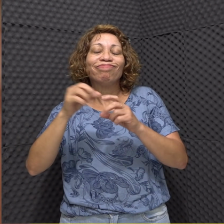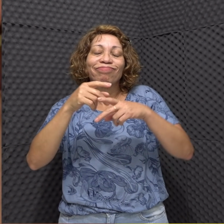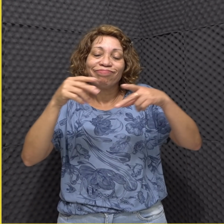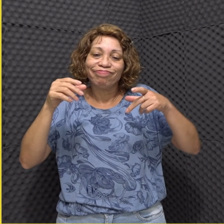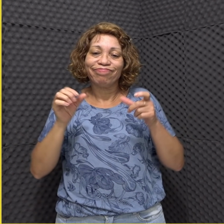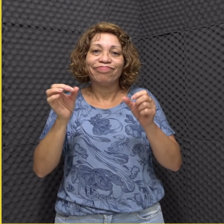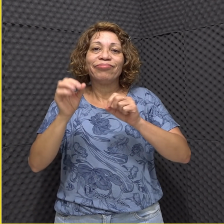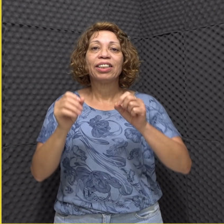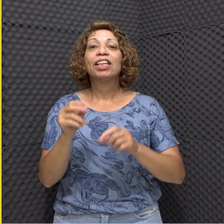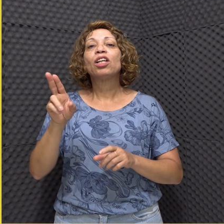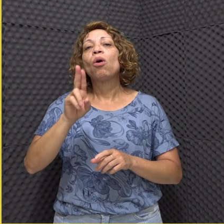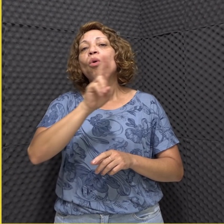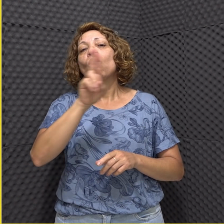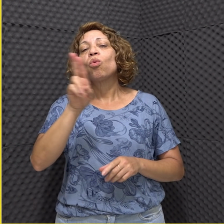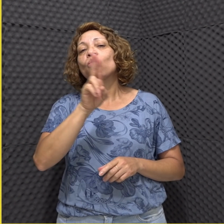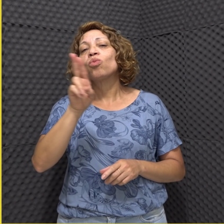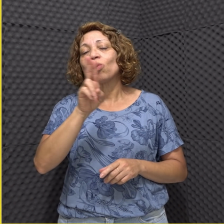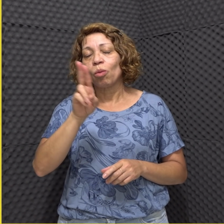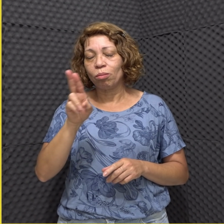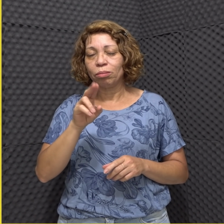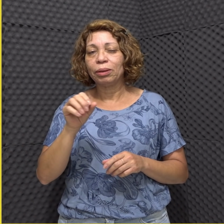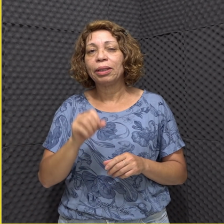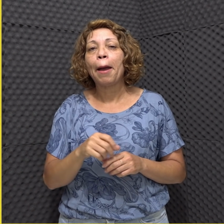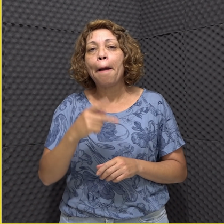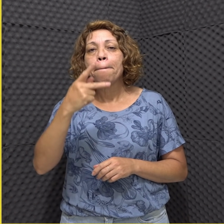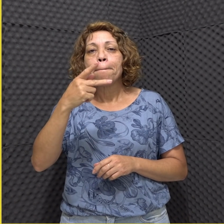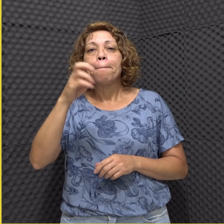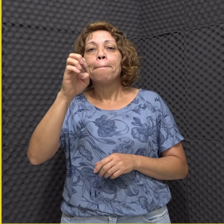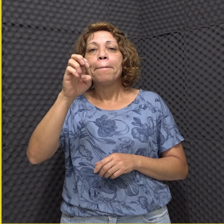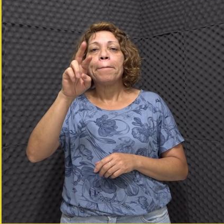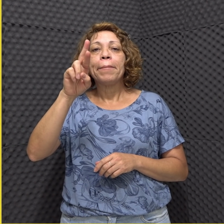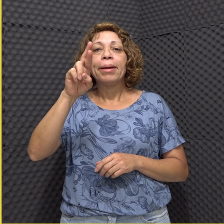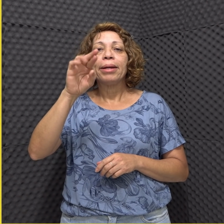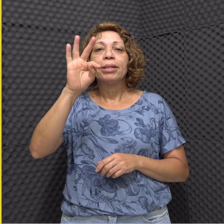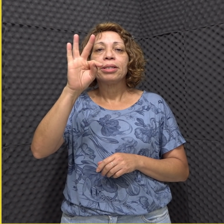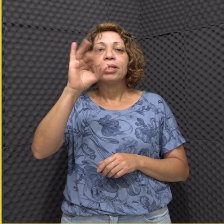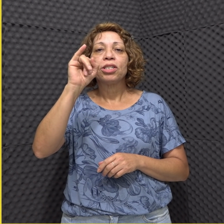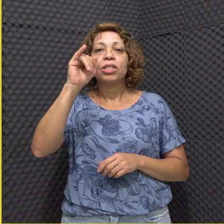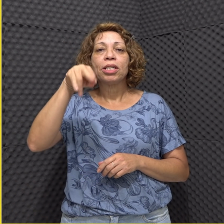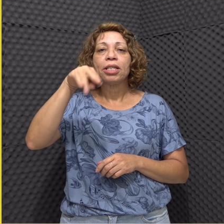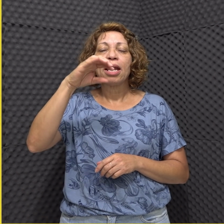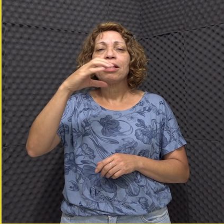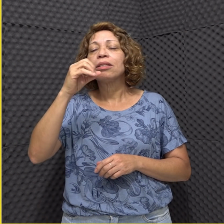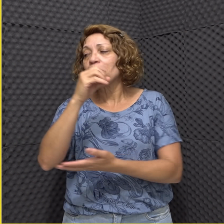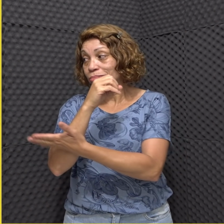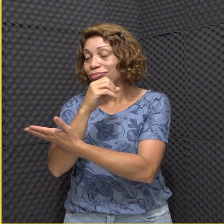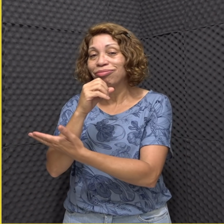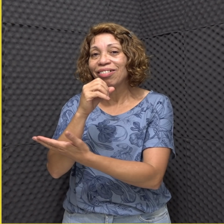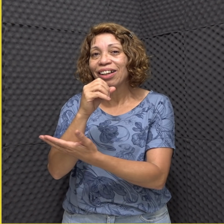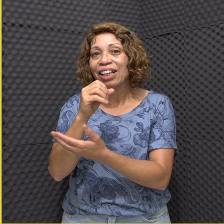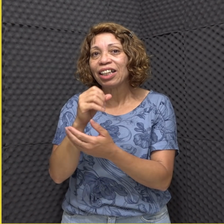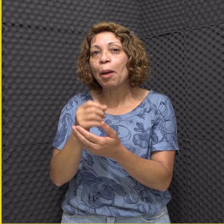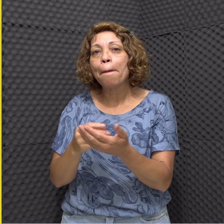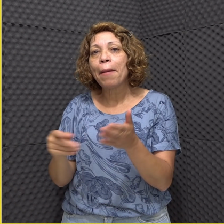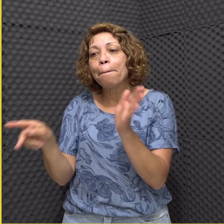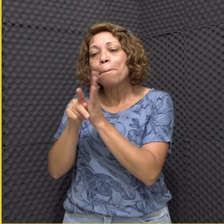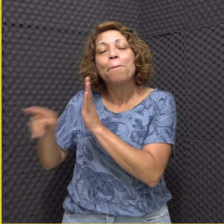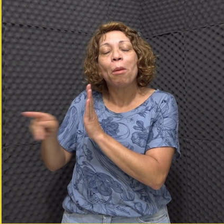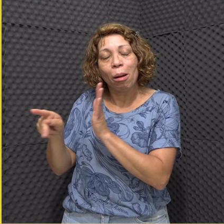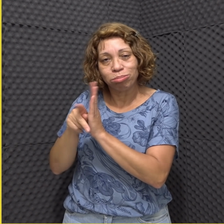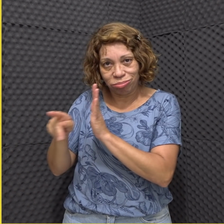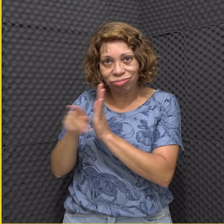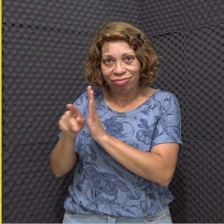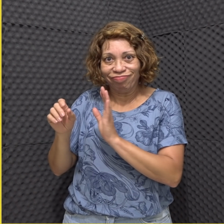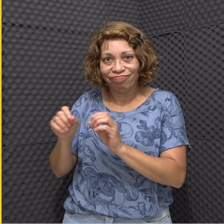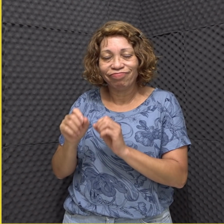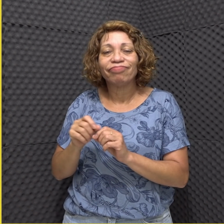uma relação de pertinência, que é o nome que se dá a um elemento que pertence a um determinado conjunto ou a relação de